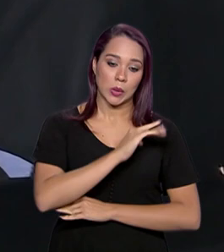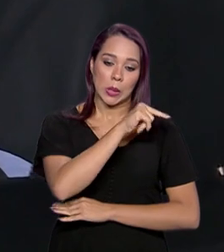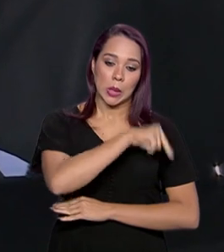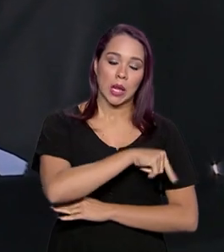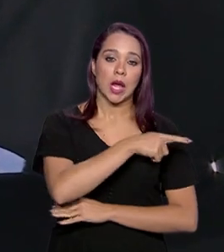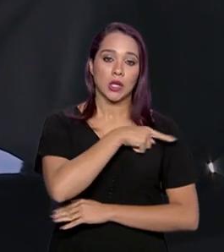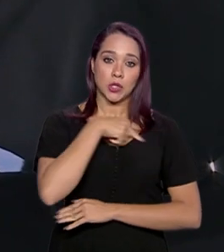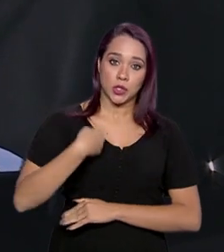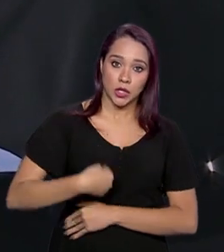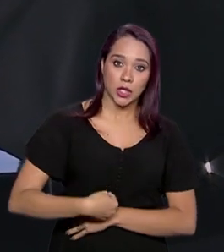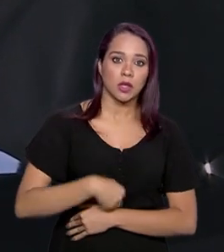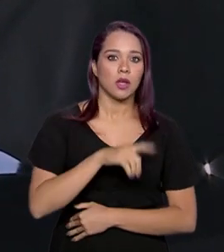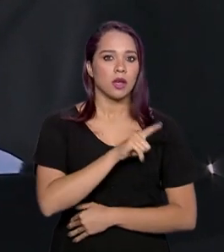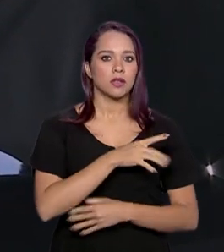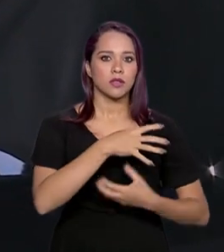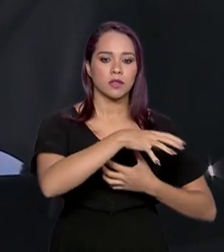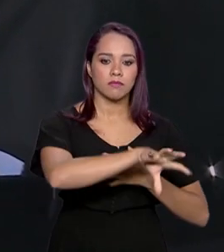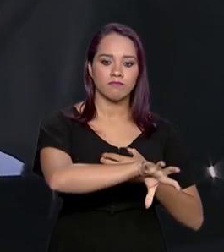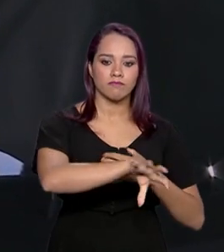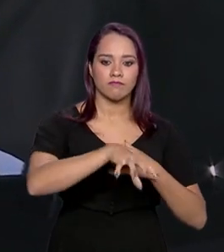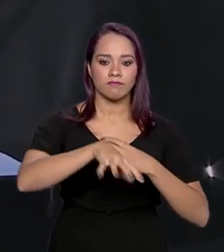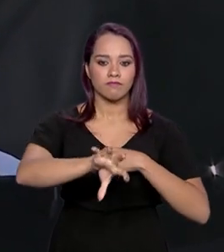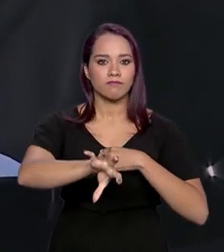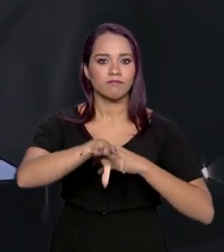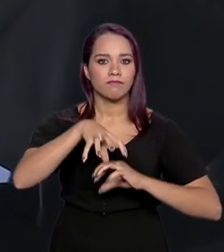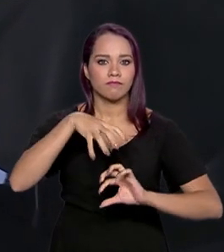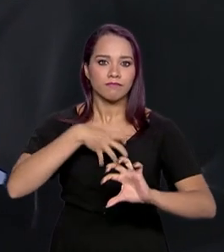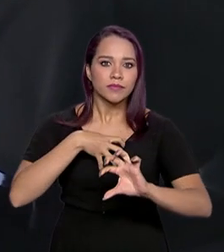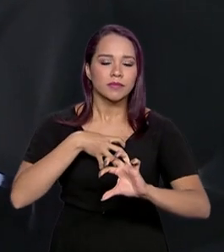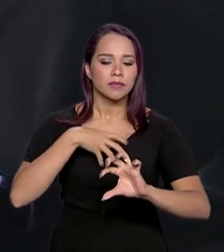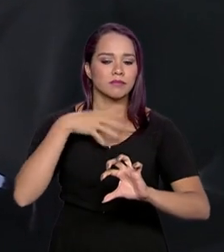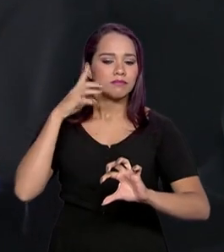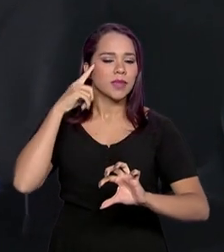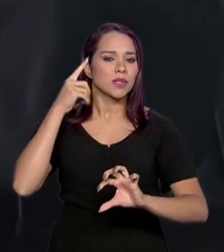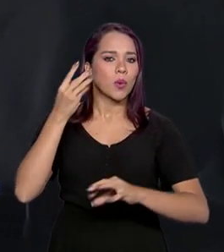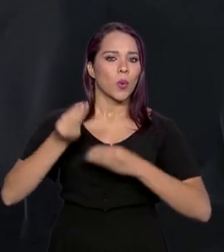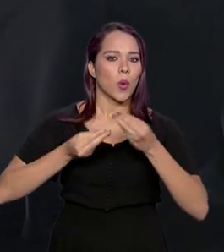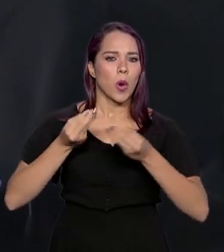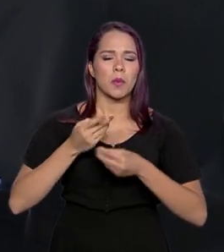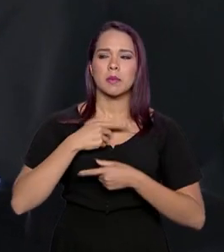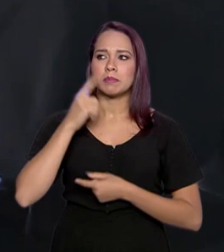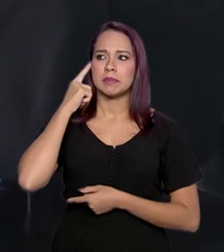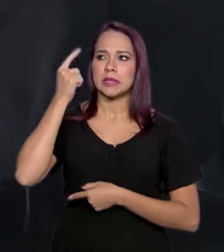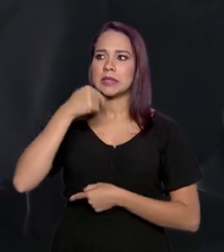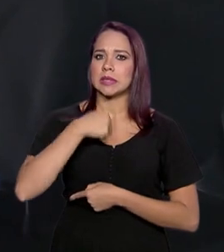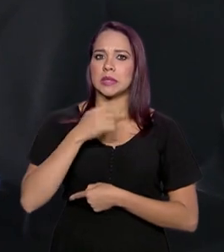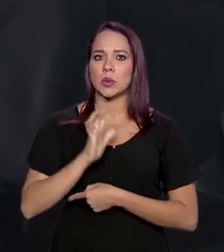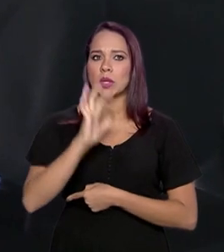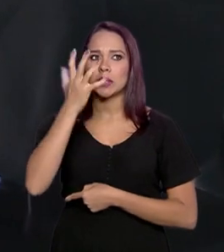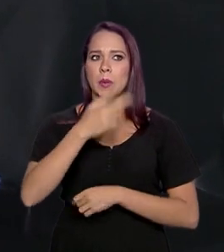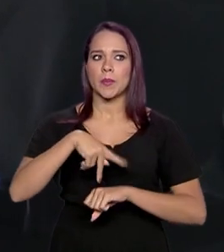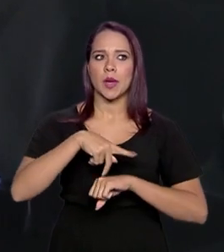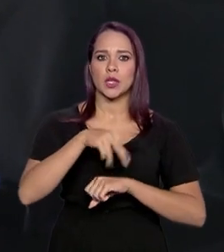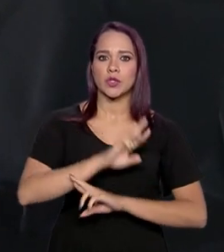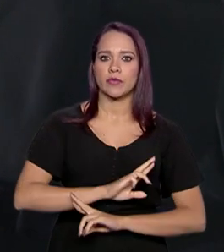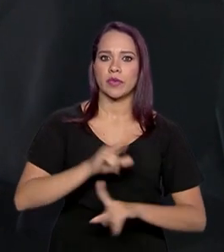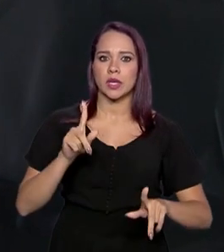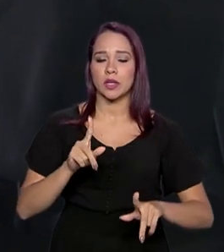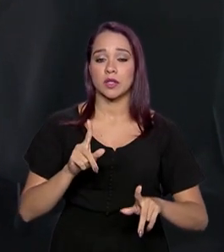a gente se coloca um pouco de empatia no lugar deles, imagina a situação deles num país diferente,